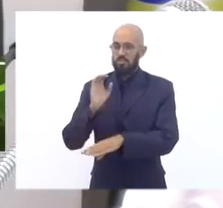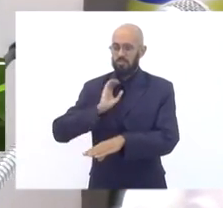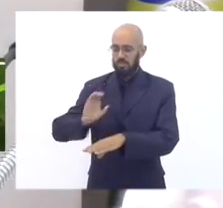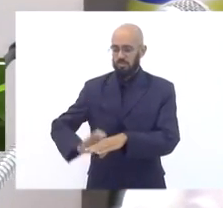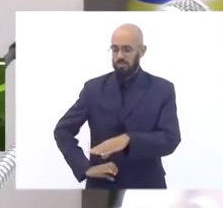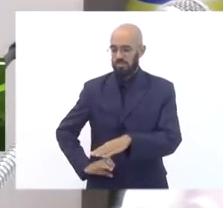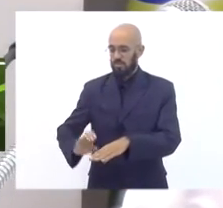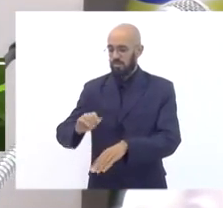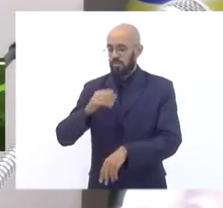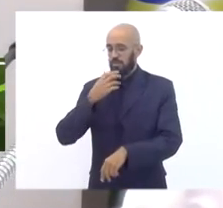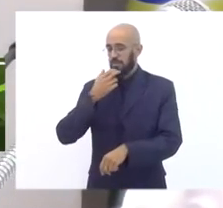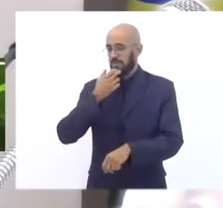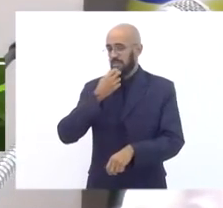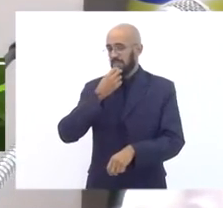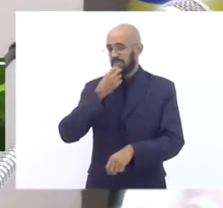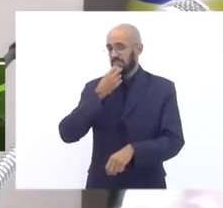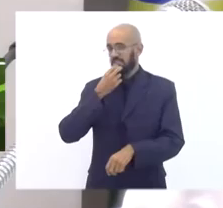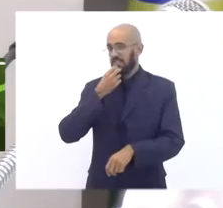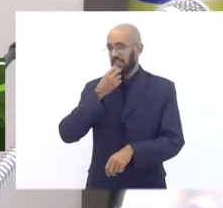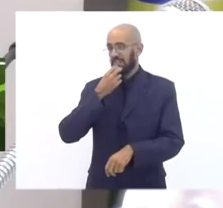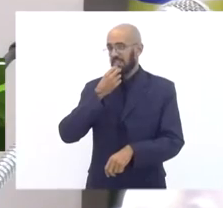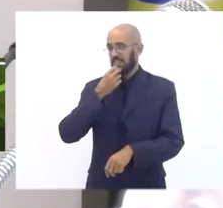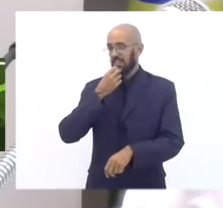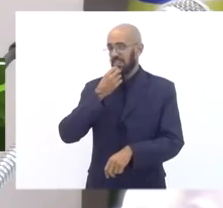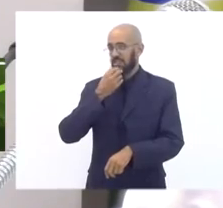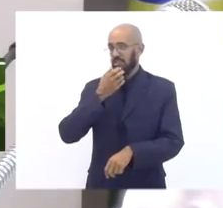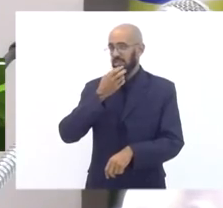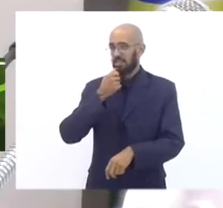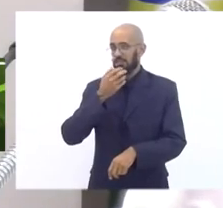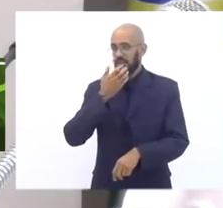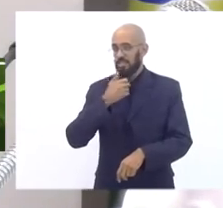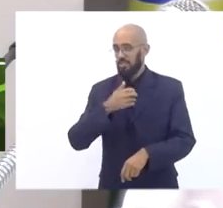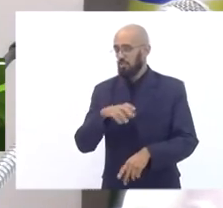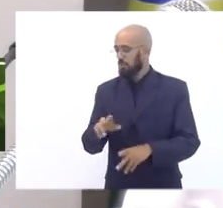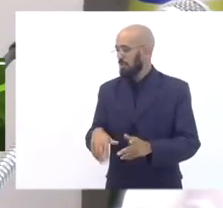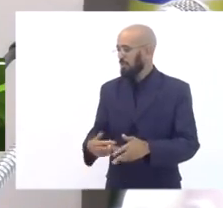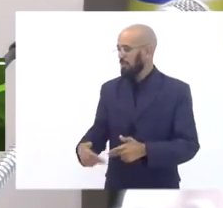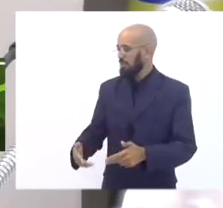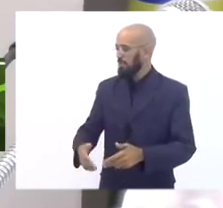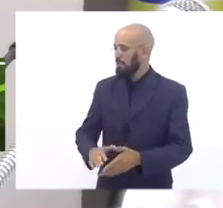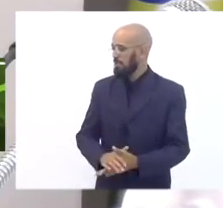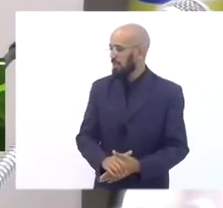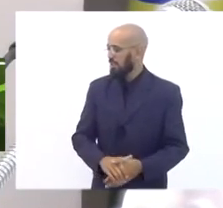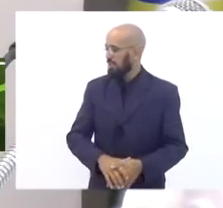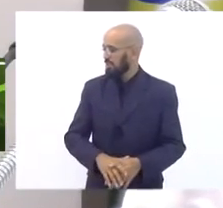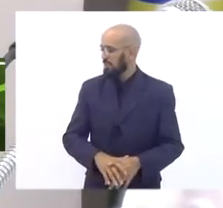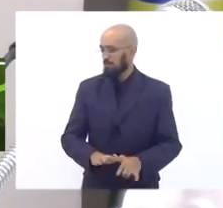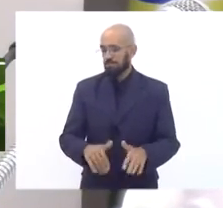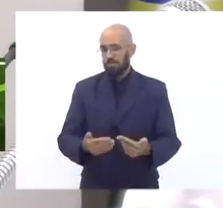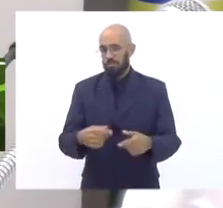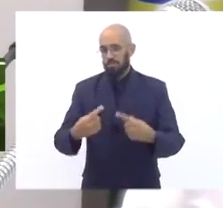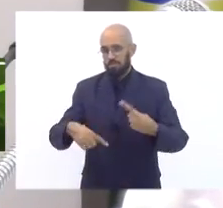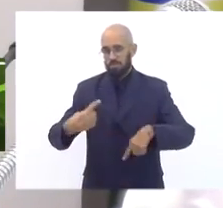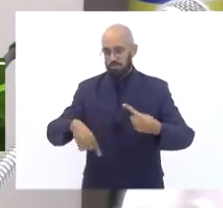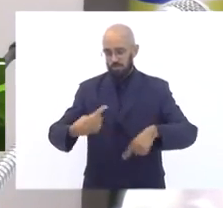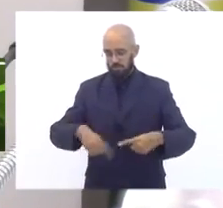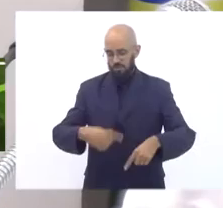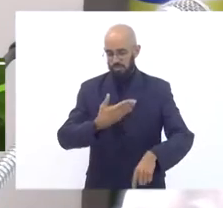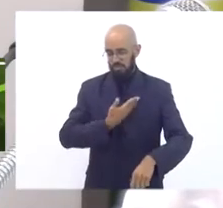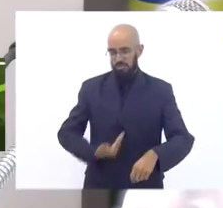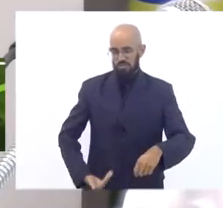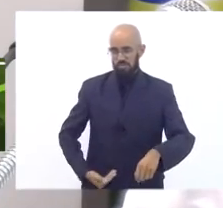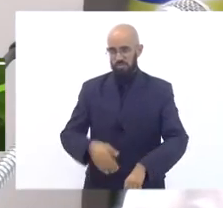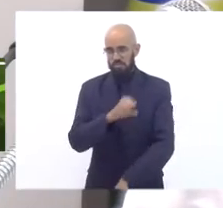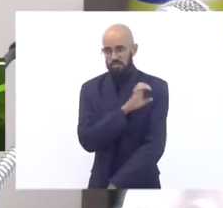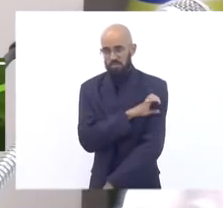é rasgada na colocação em prática da política pública de transporte do Estado do Rio de Janeiro. Essa que é